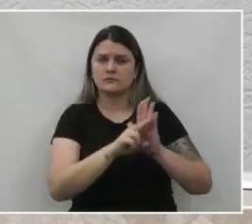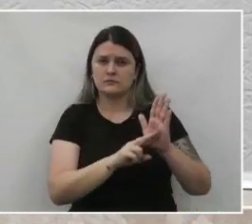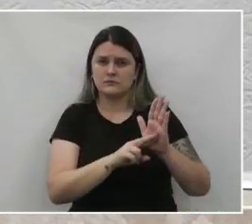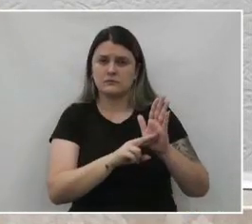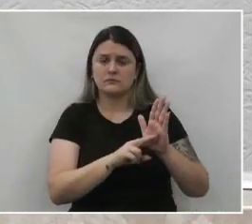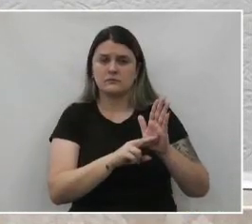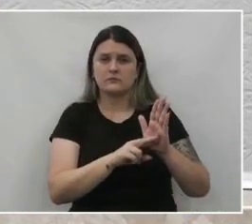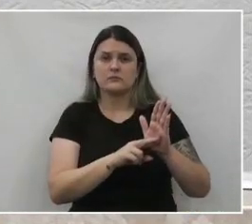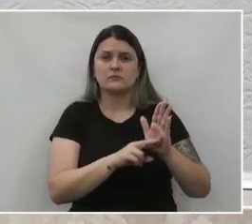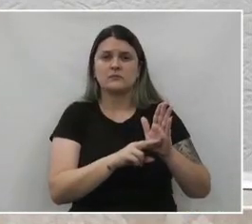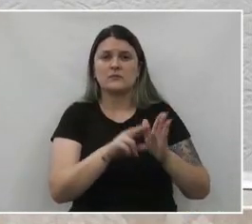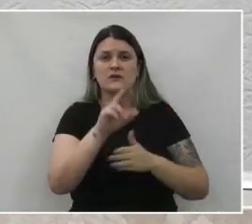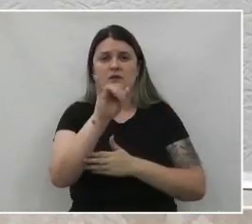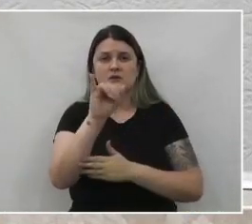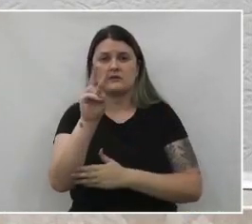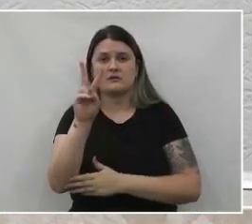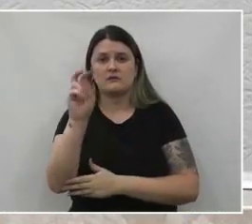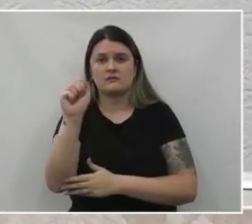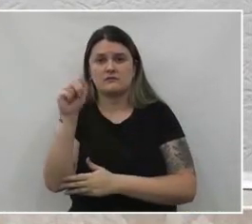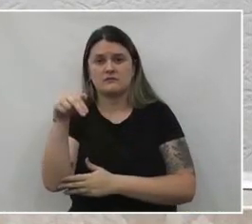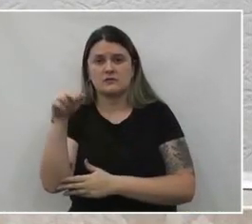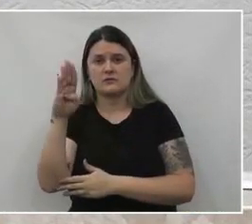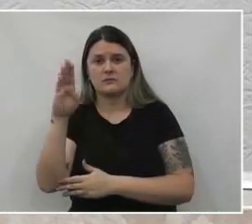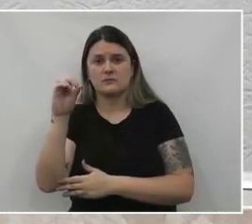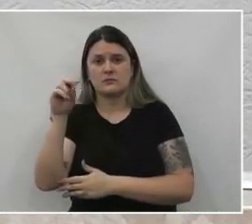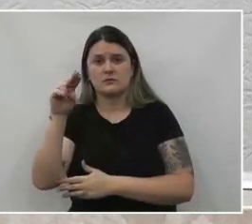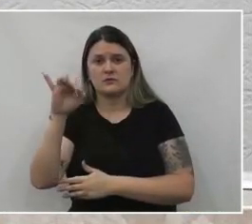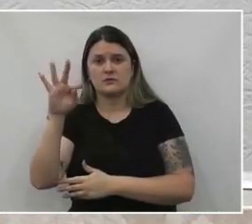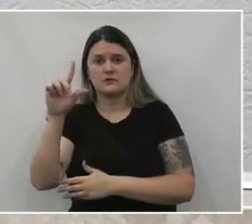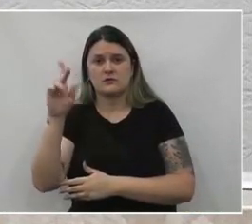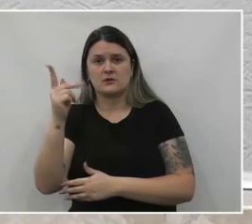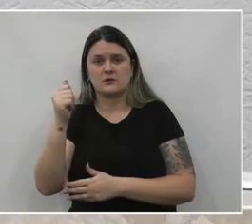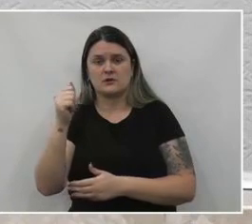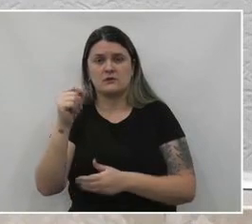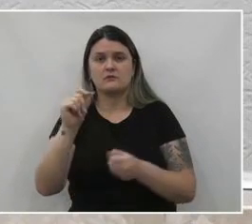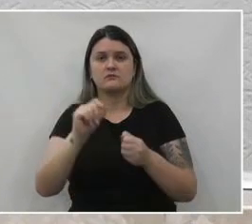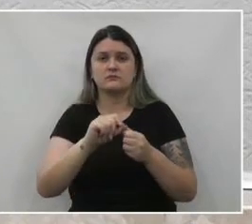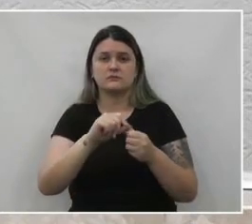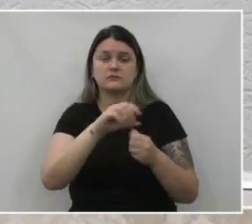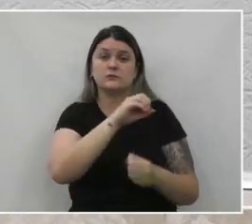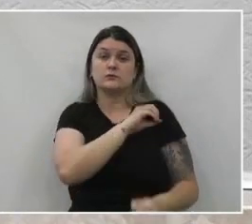Conselheiro Ivan Leles Bonilha. Acordo número